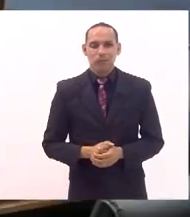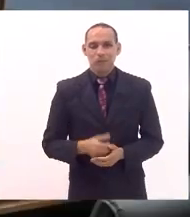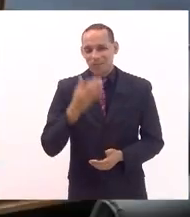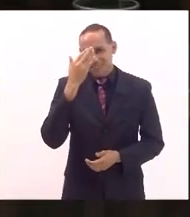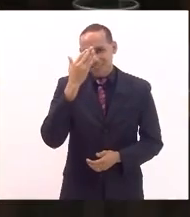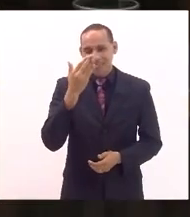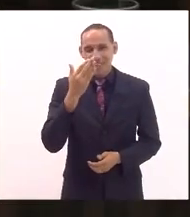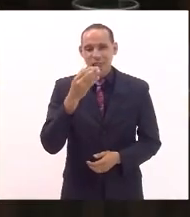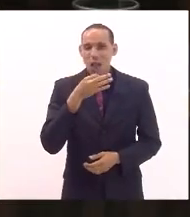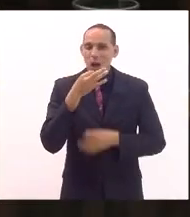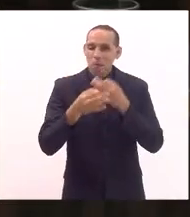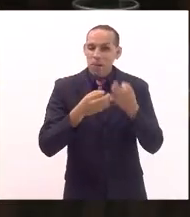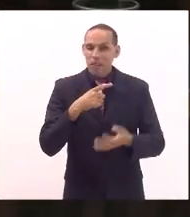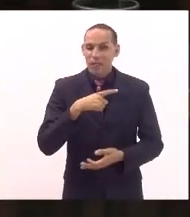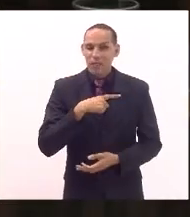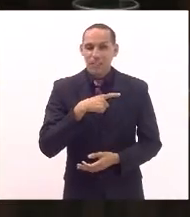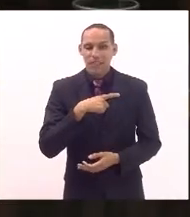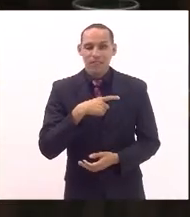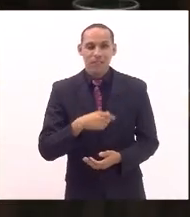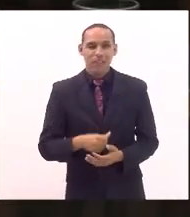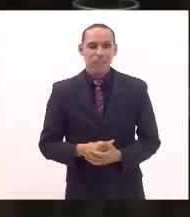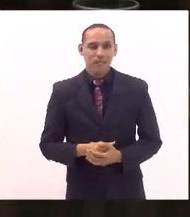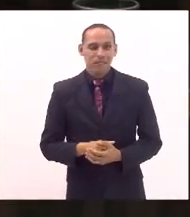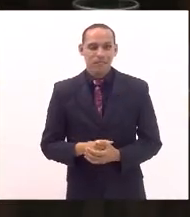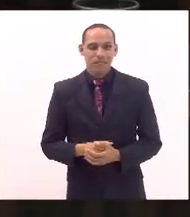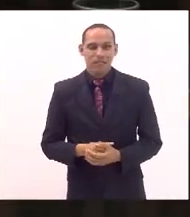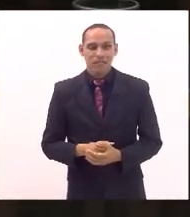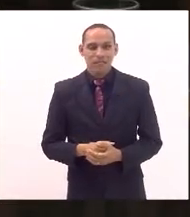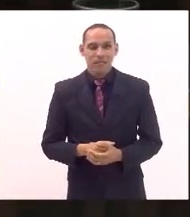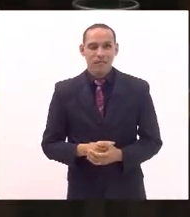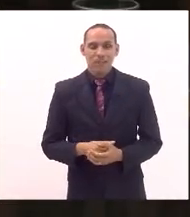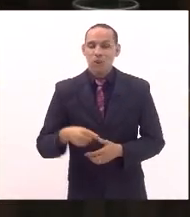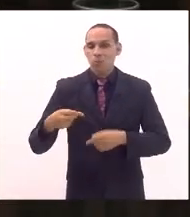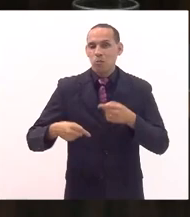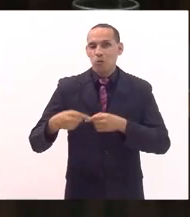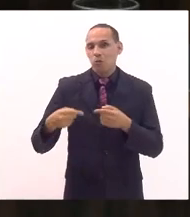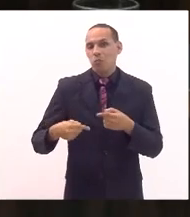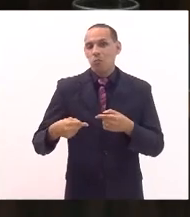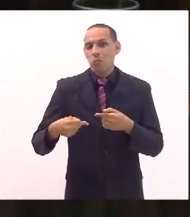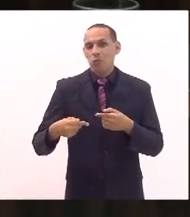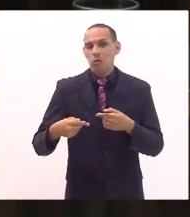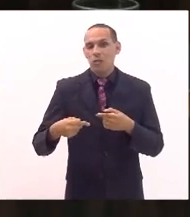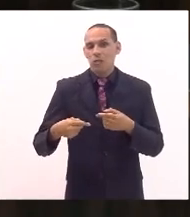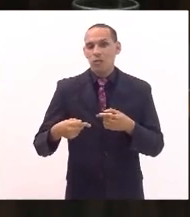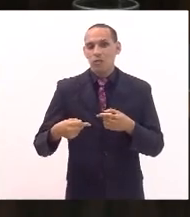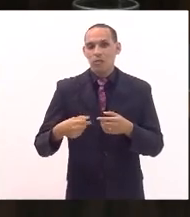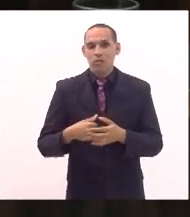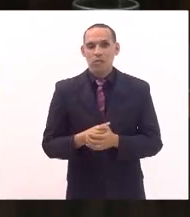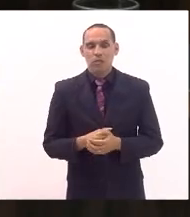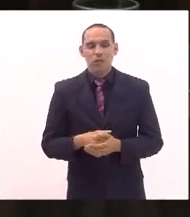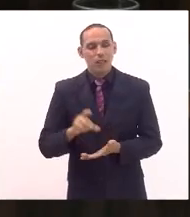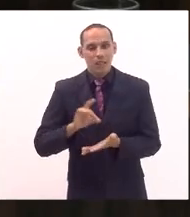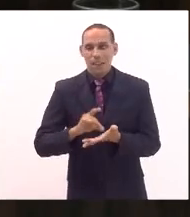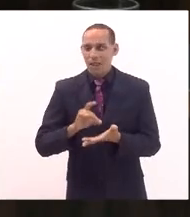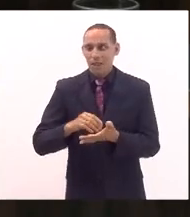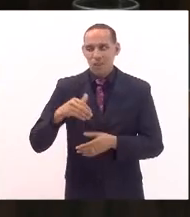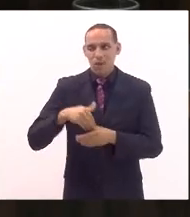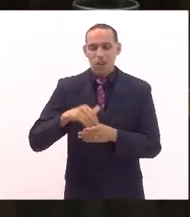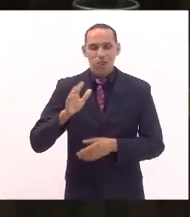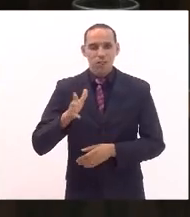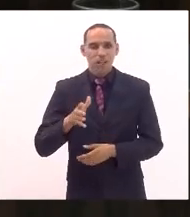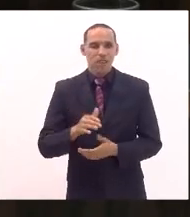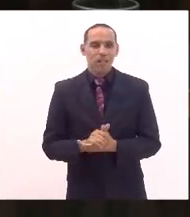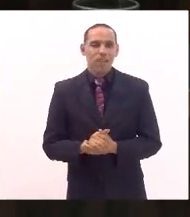Obrigada com os pareceres emitidos em discussão É verdade tá voltando